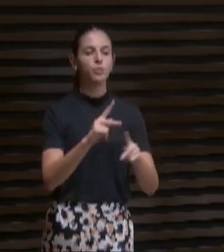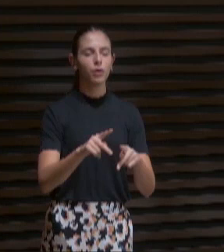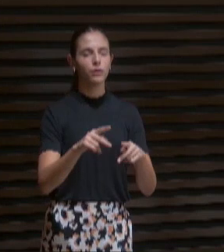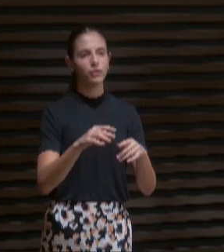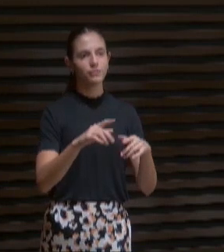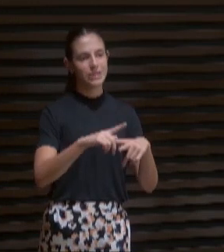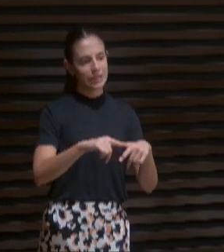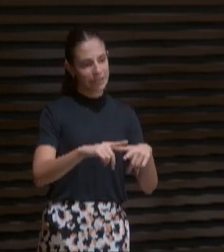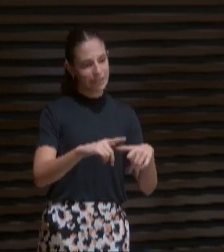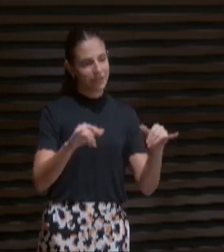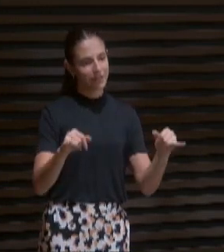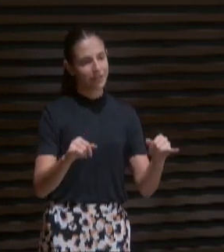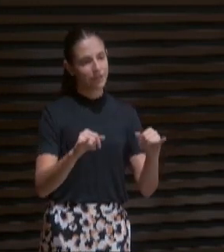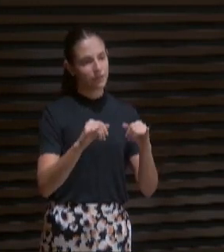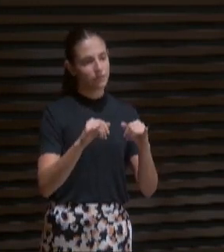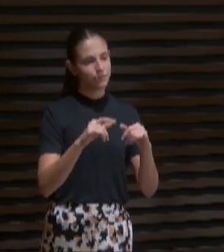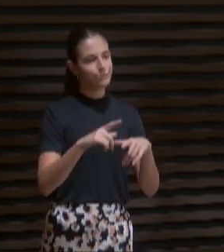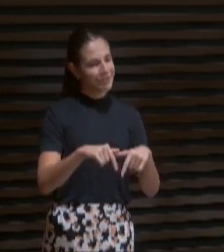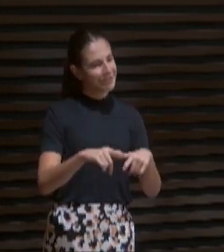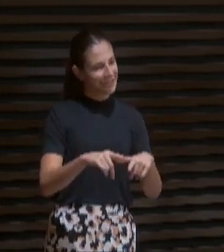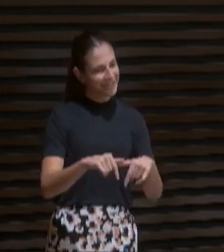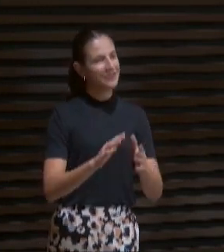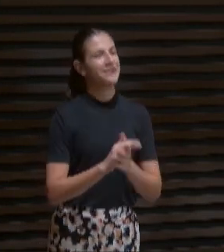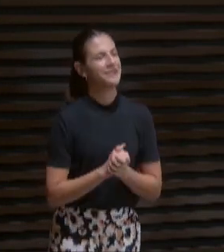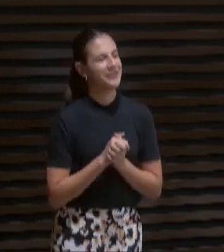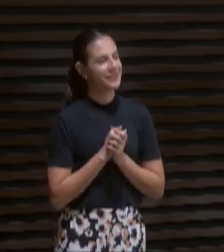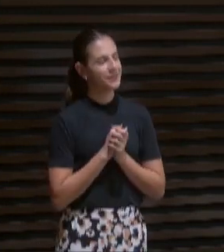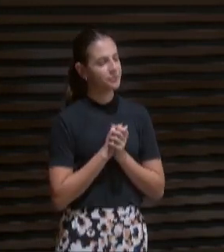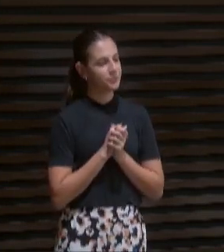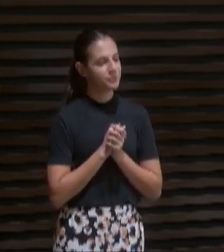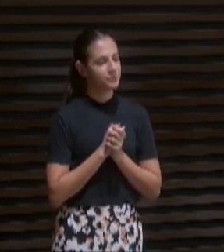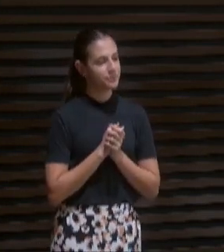E o que trouxe para o povo chegar até a Babilônia.